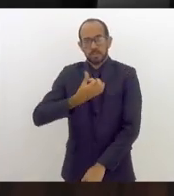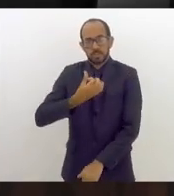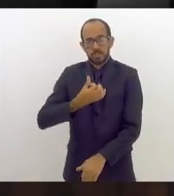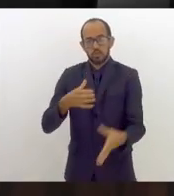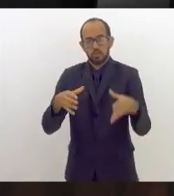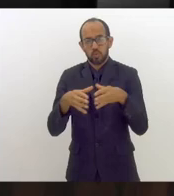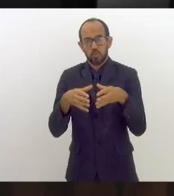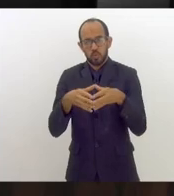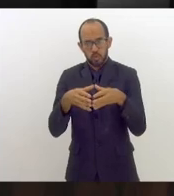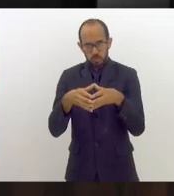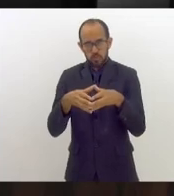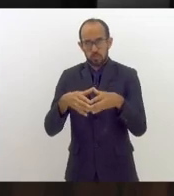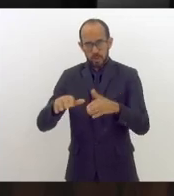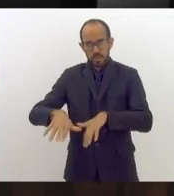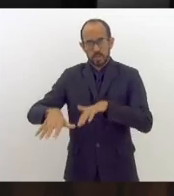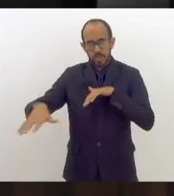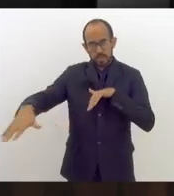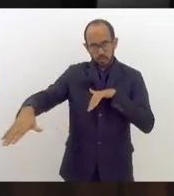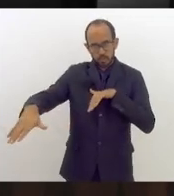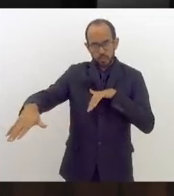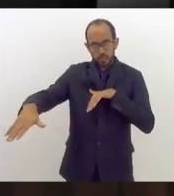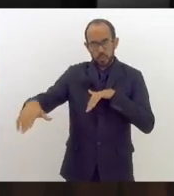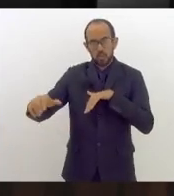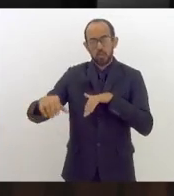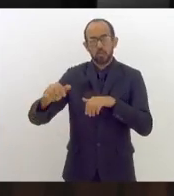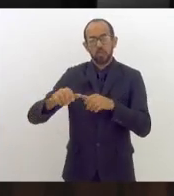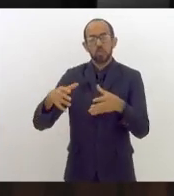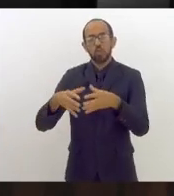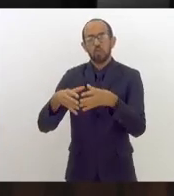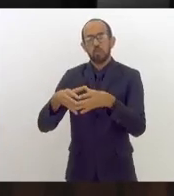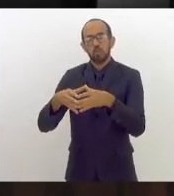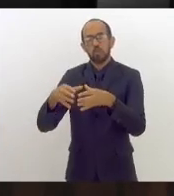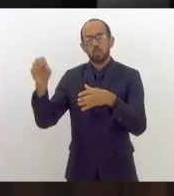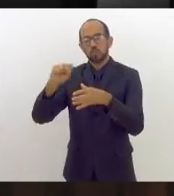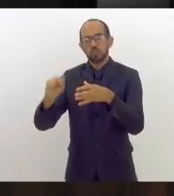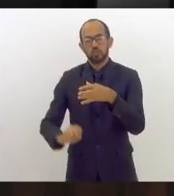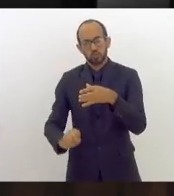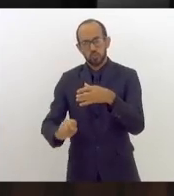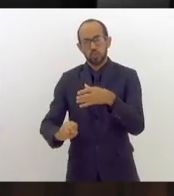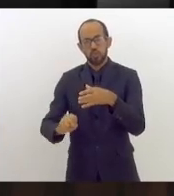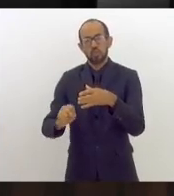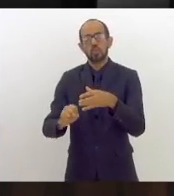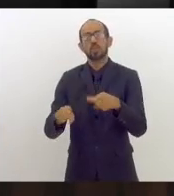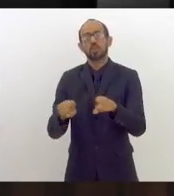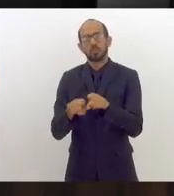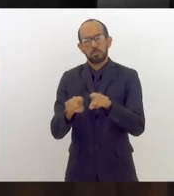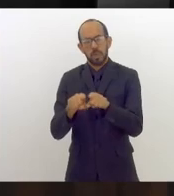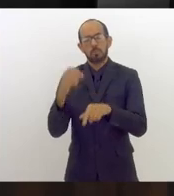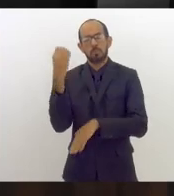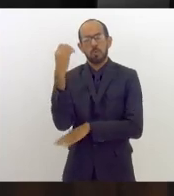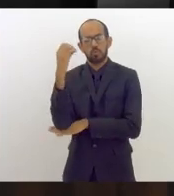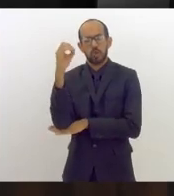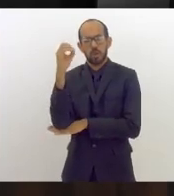e do comandante Militar do Sul ambas em Porto Alegre